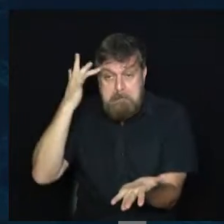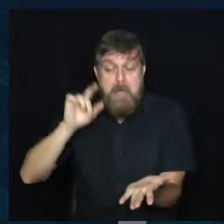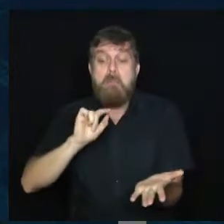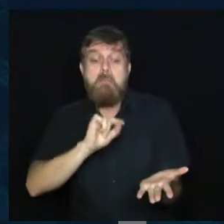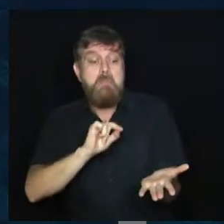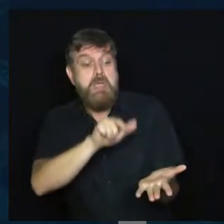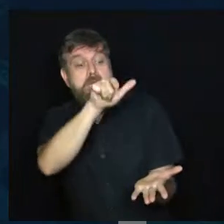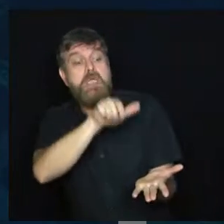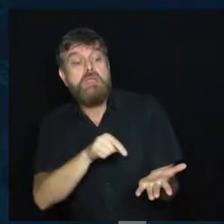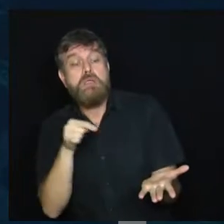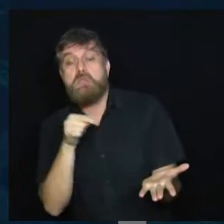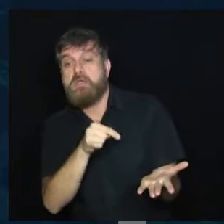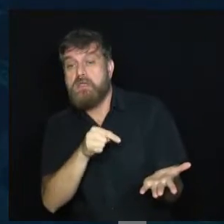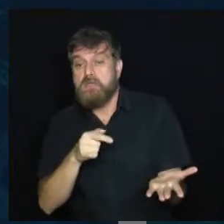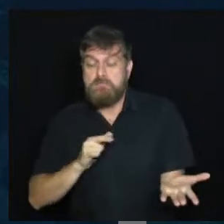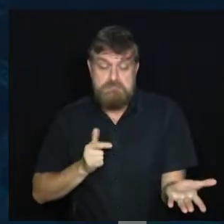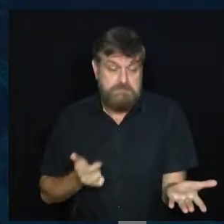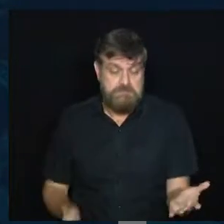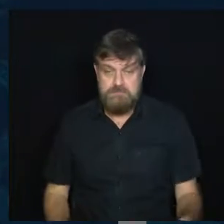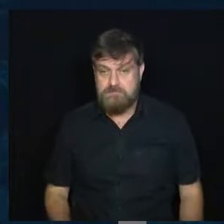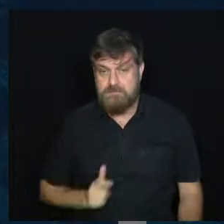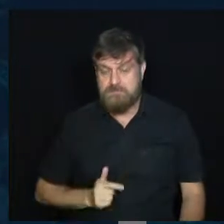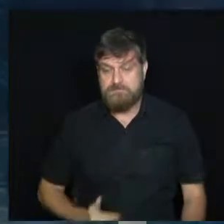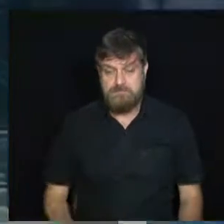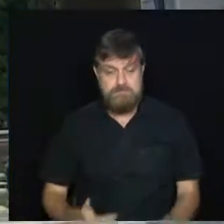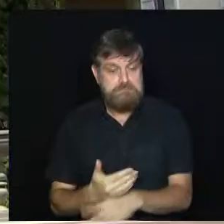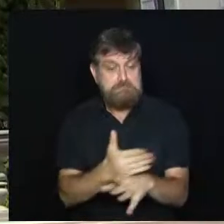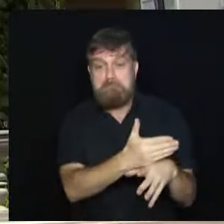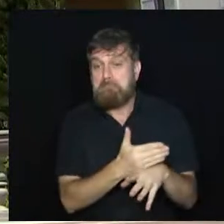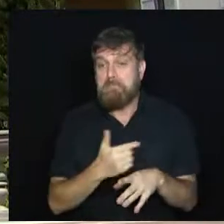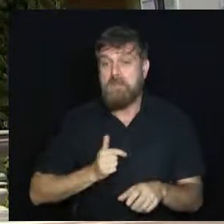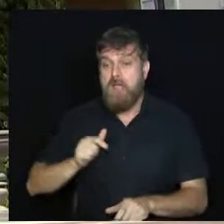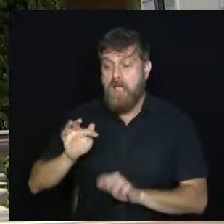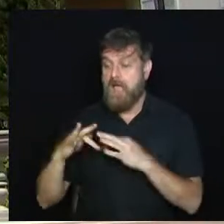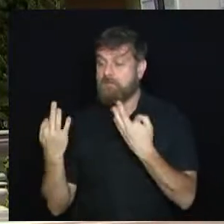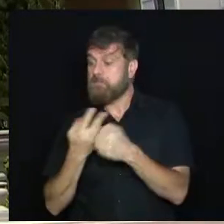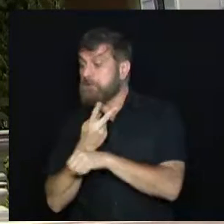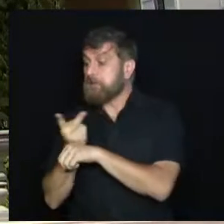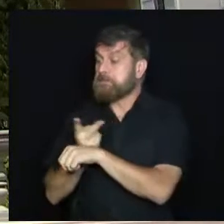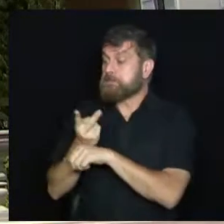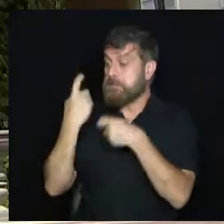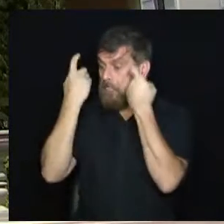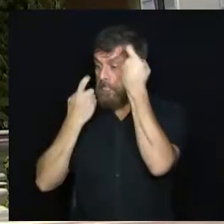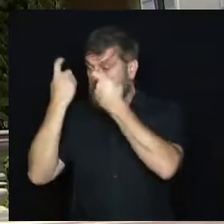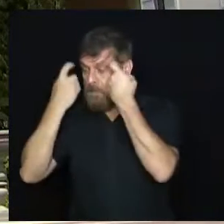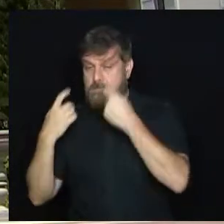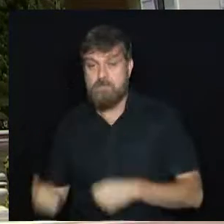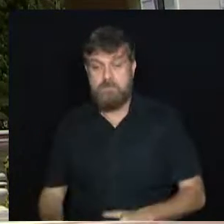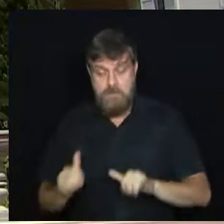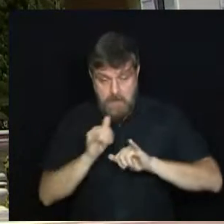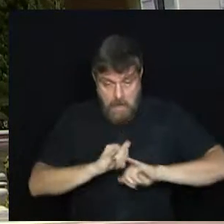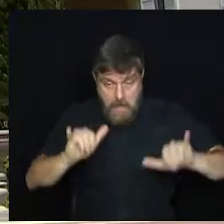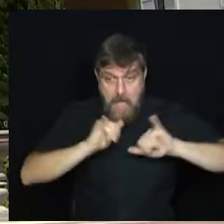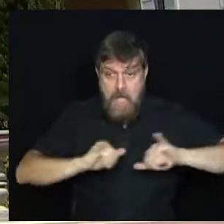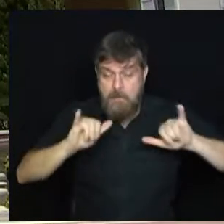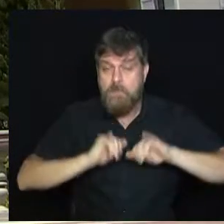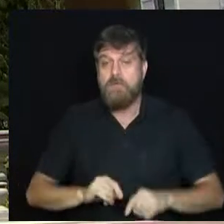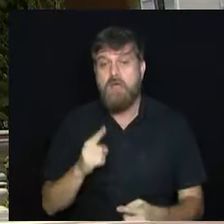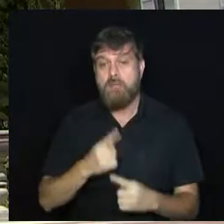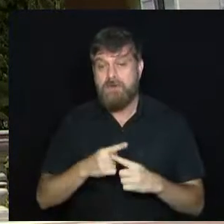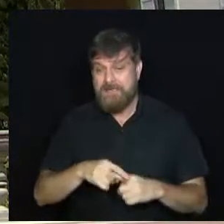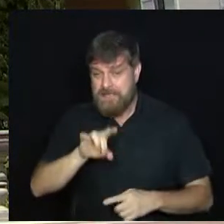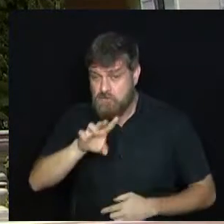prestar informações pessoais ou de seus familiares. A divulgação, segundo a proposta, aconteceria